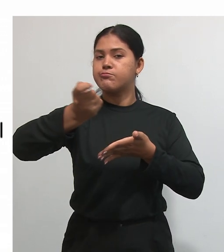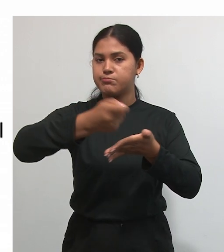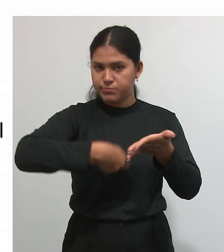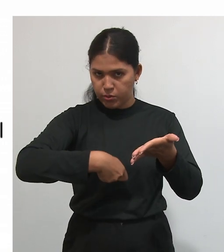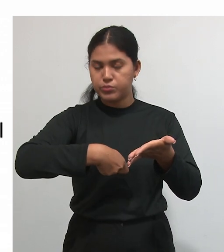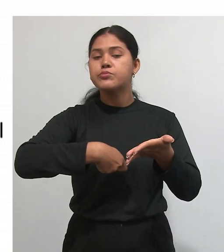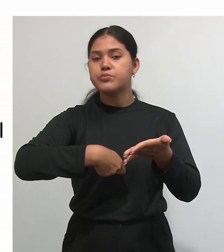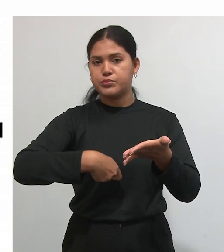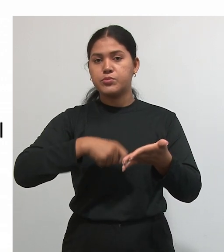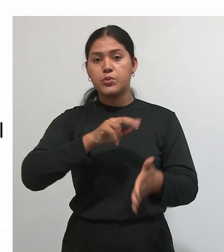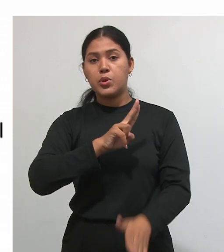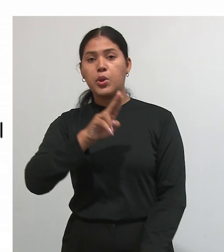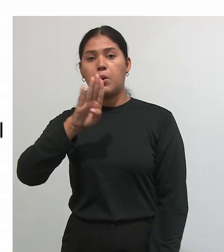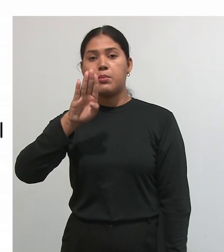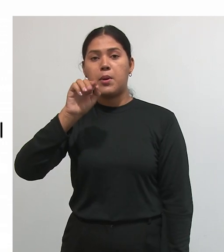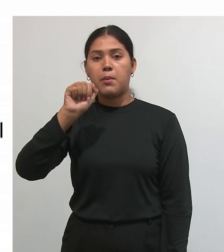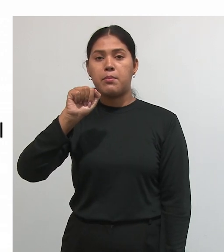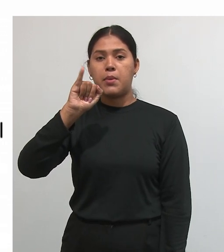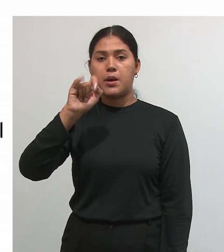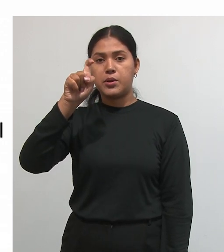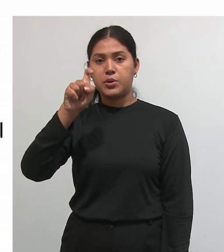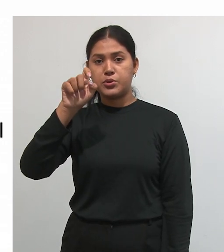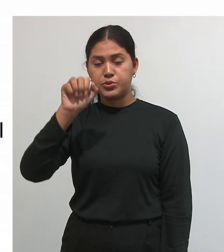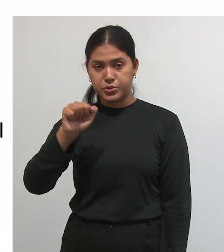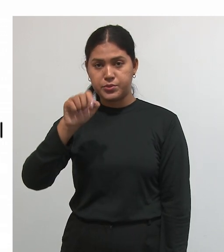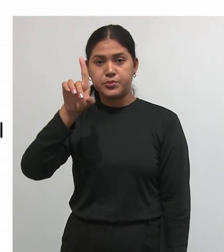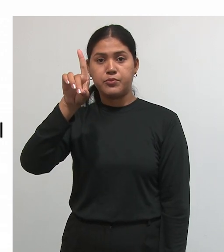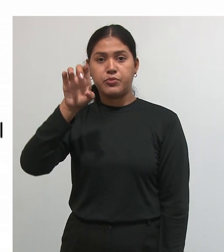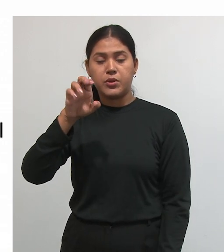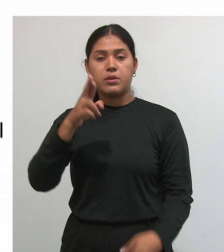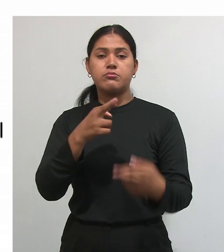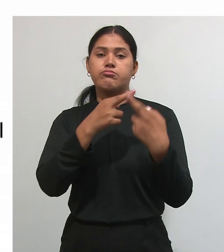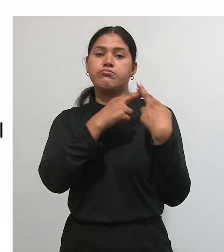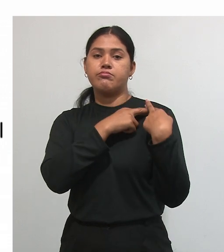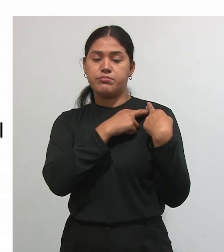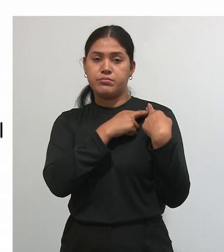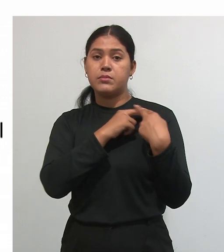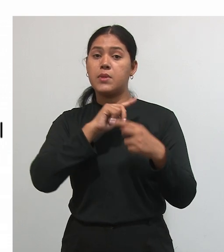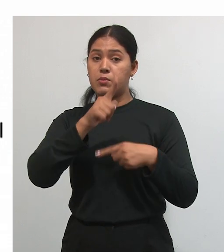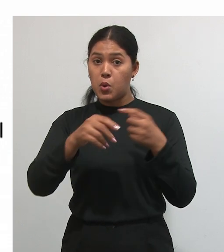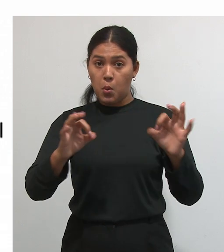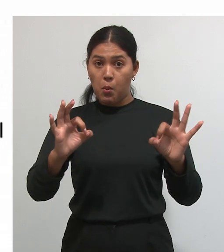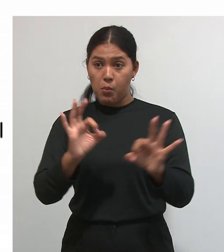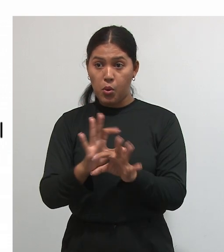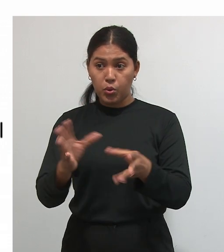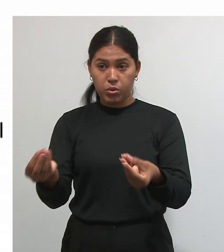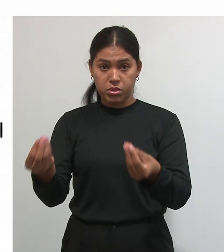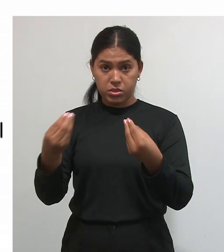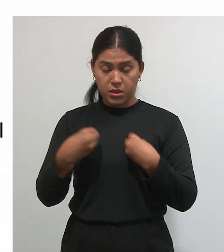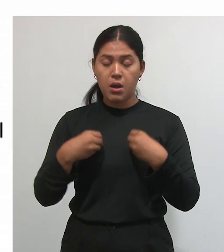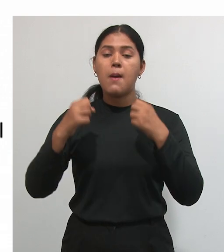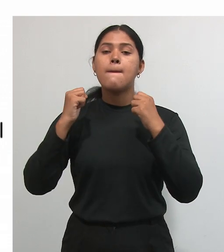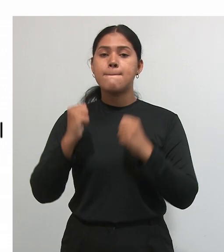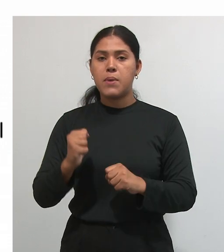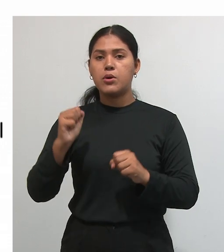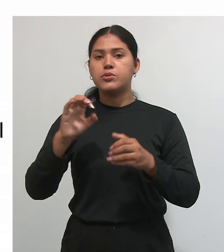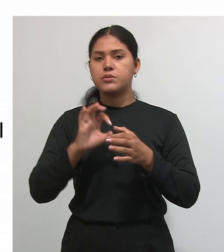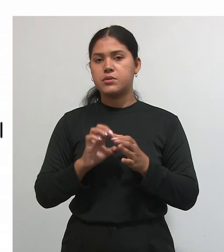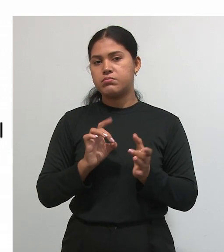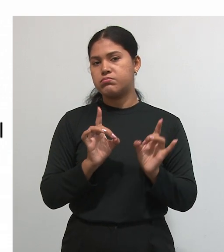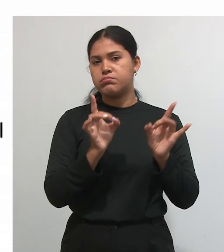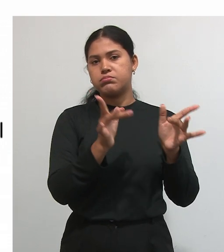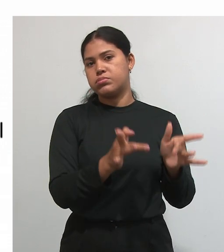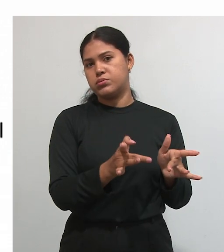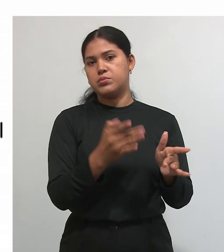de responsabilidade, é que ele poderia realmente ser exonerado, tá? Então, por isso que serve